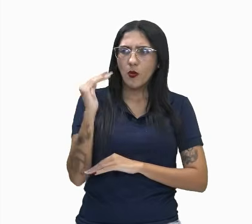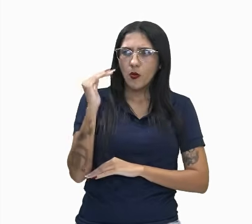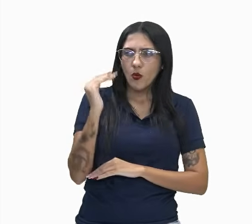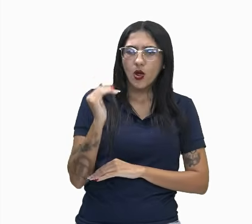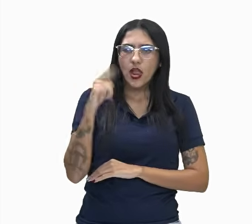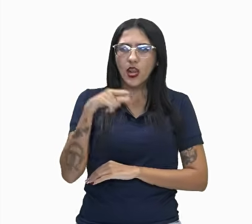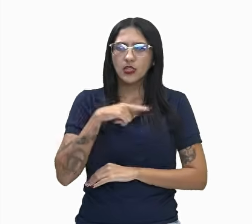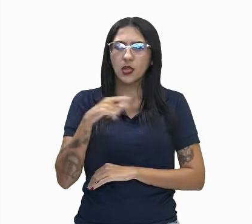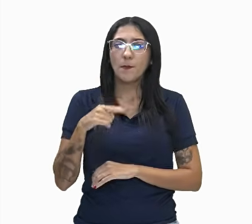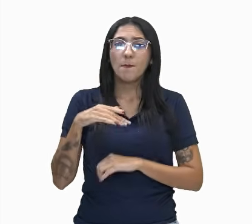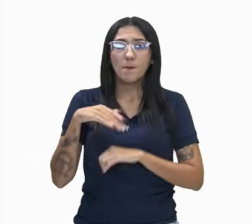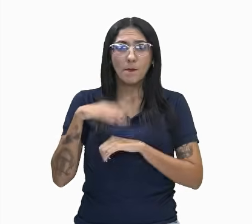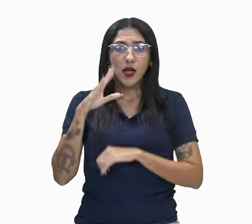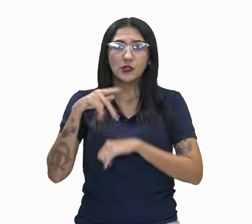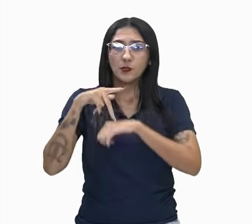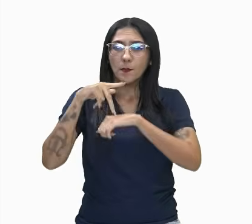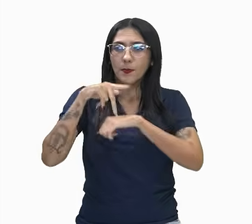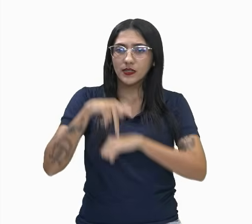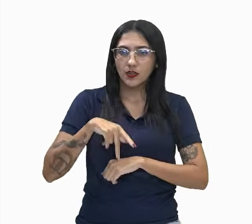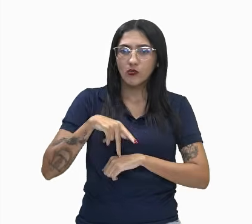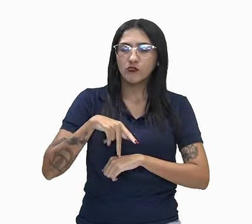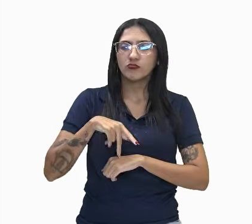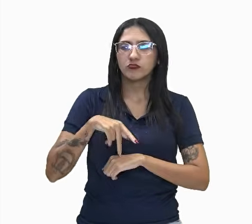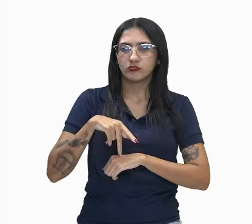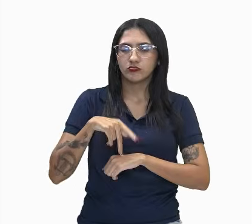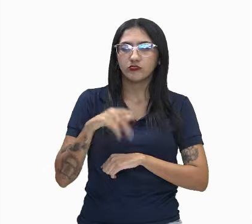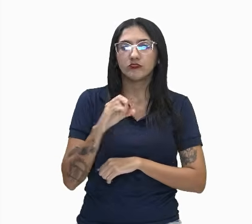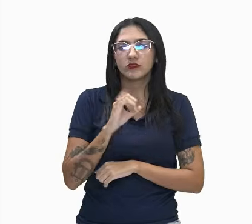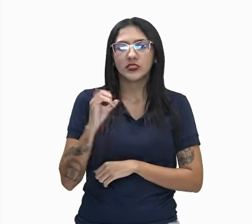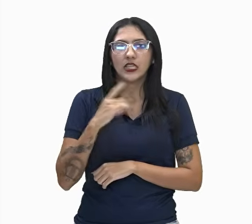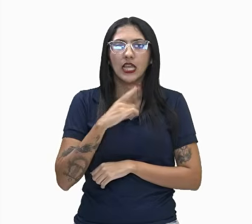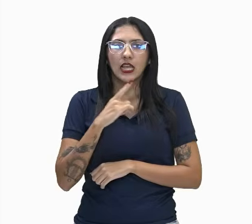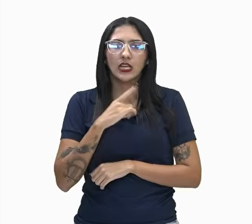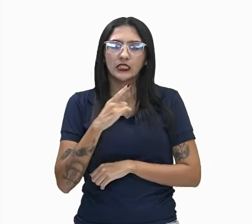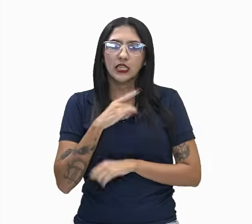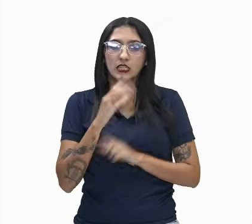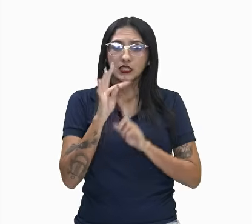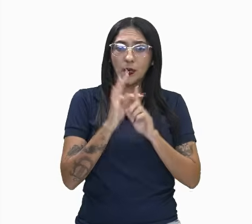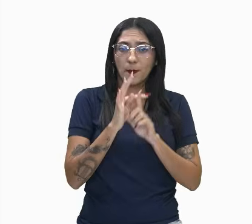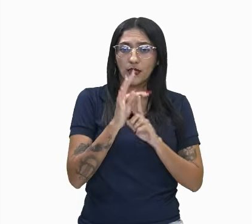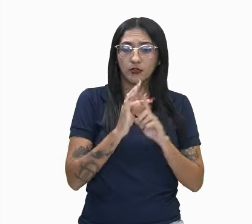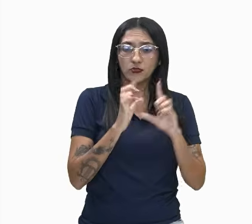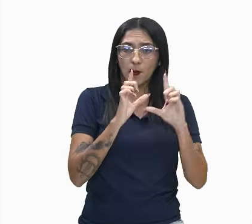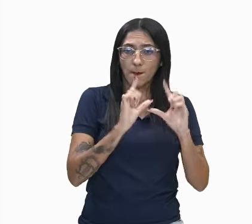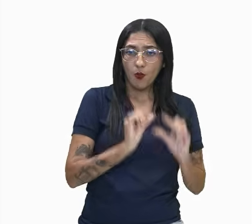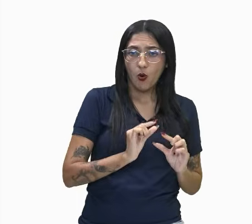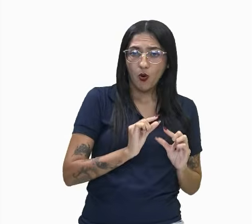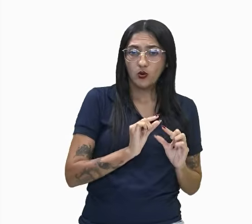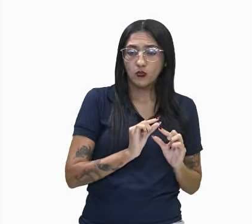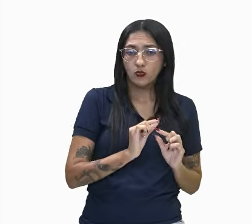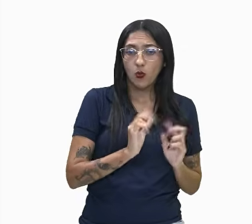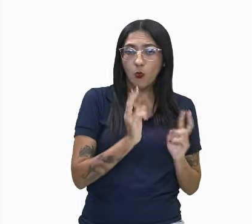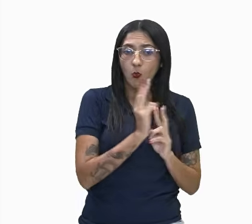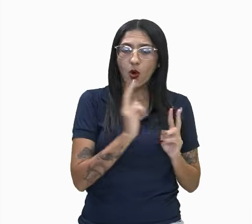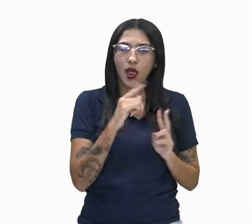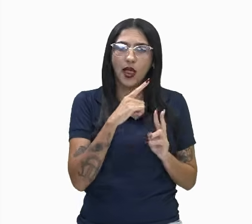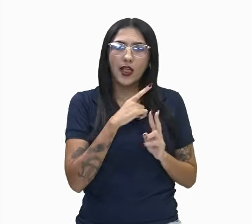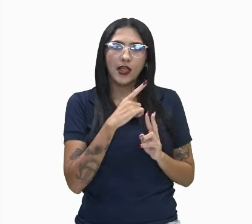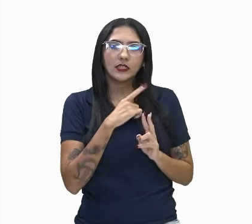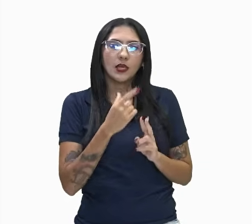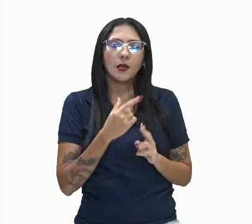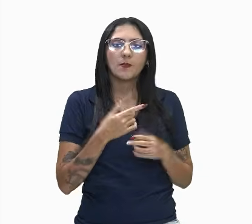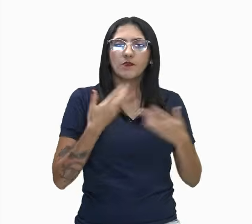pressão atmosférica, enquanto a baixa temperatura, o ar acaba sendo mais denso,